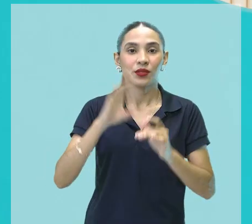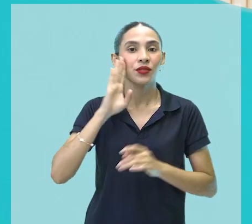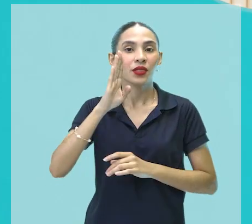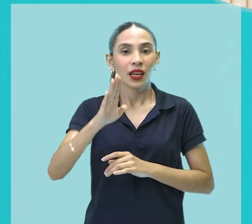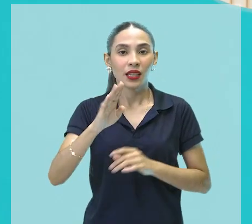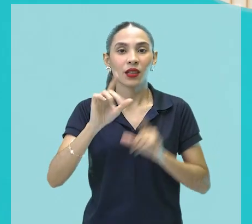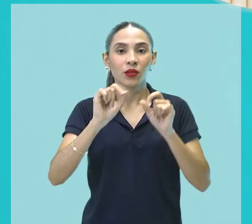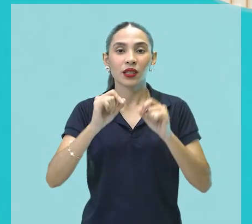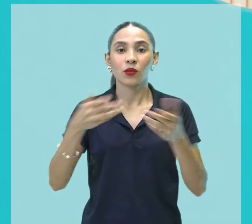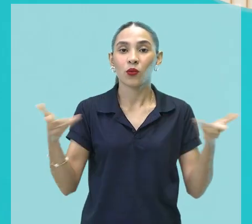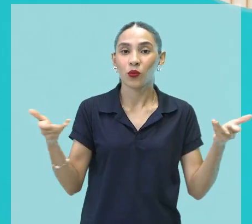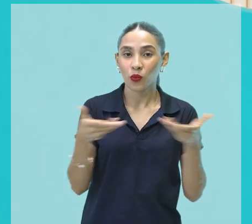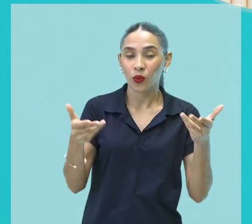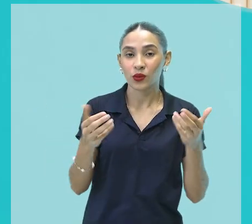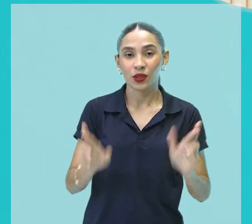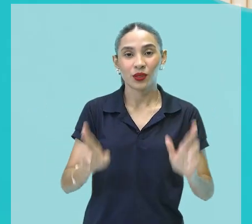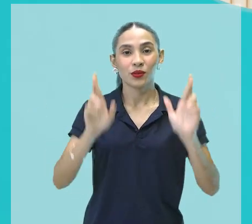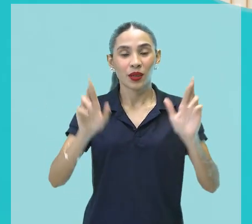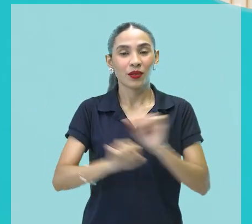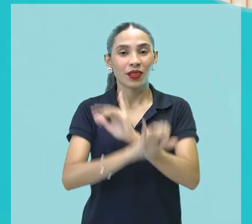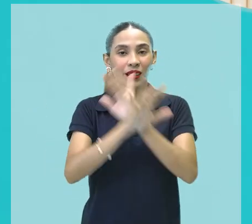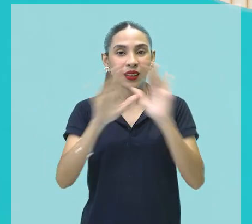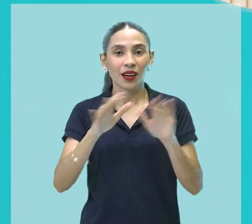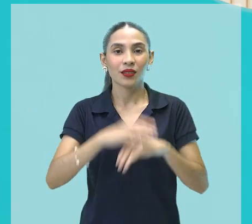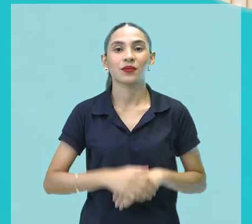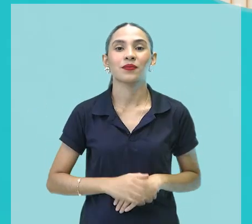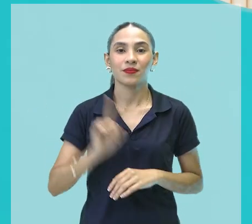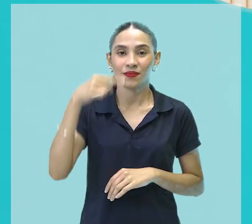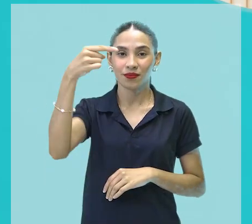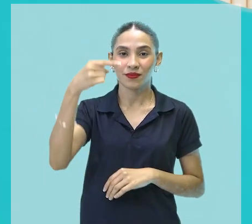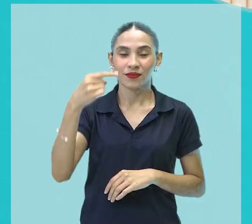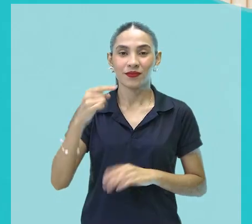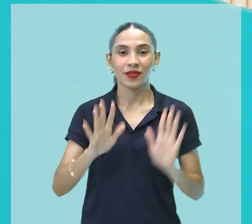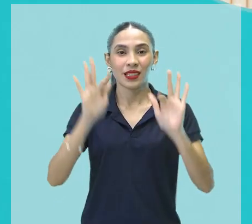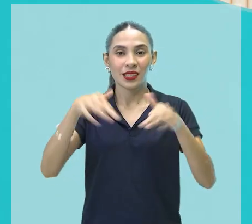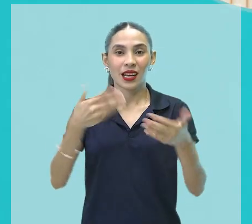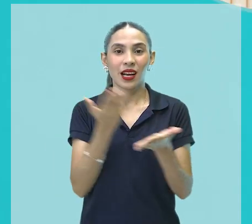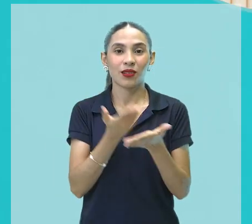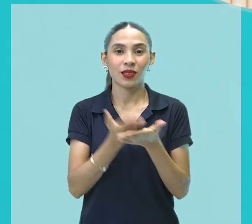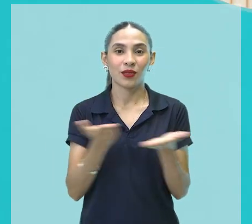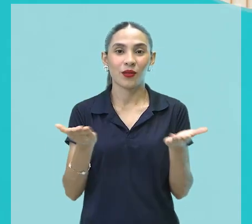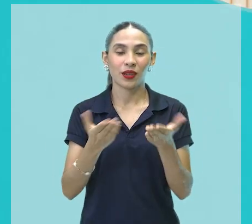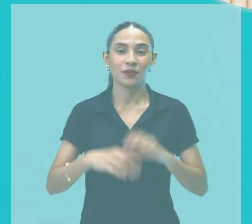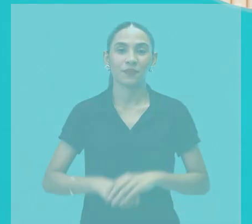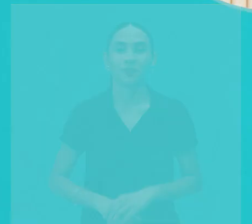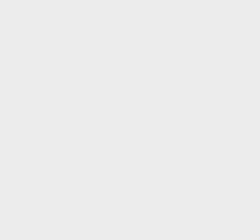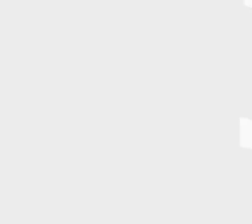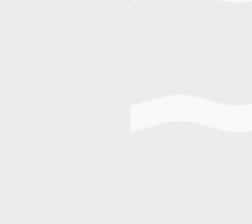o presente. Eu espero ter ficado bastante claro e assim a gente vai finalizando a nossa aula de hoje.